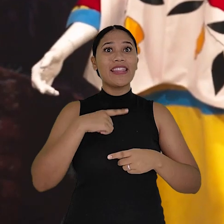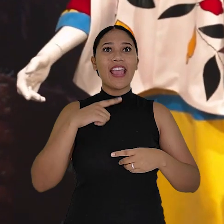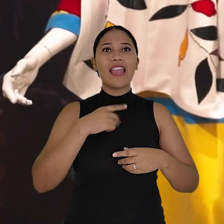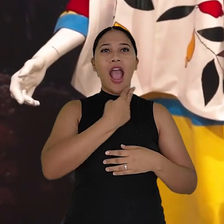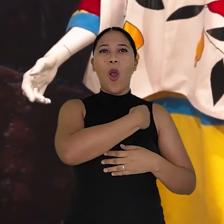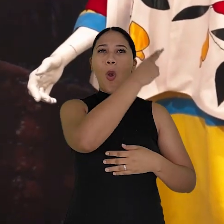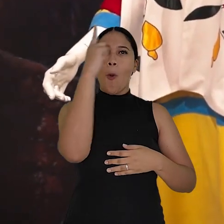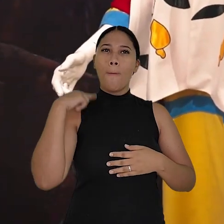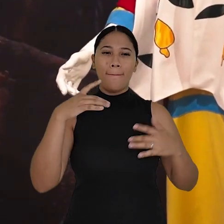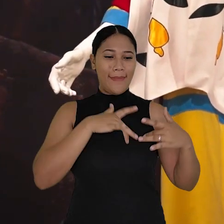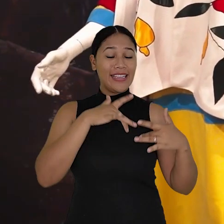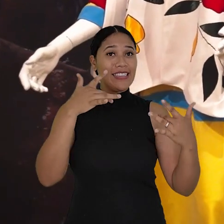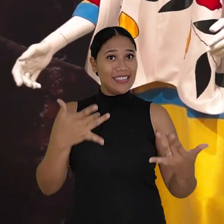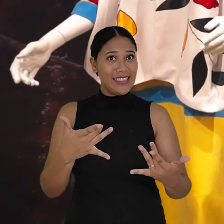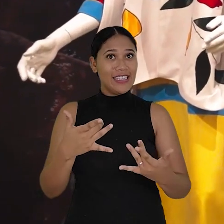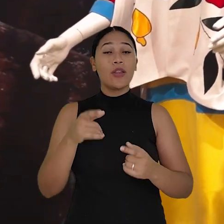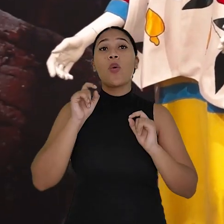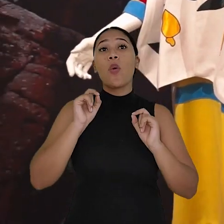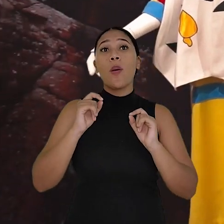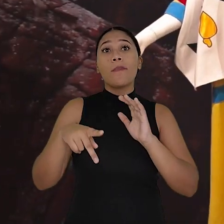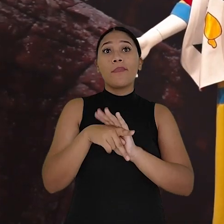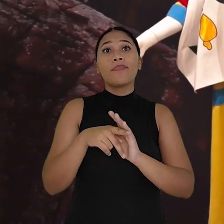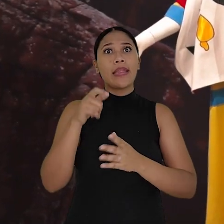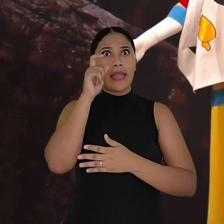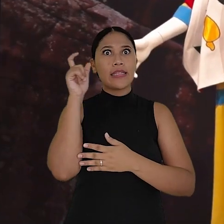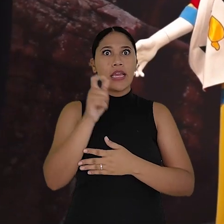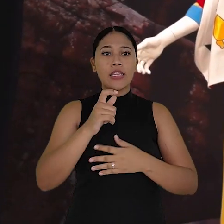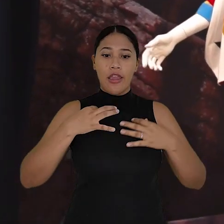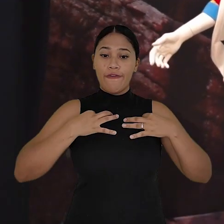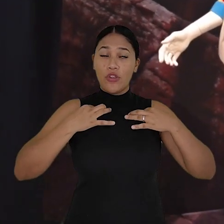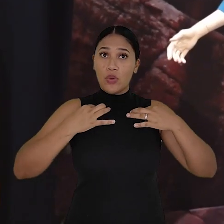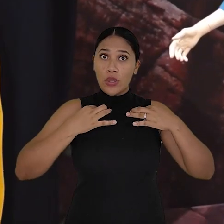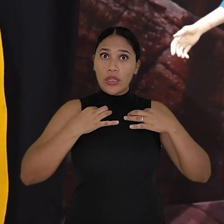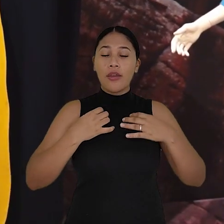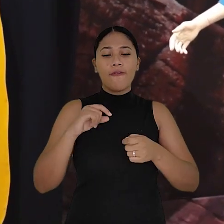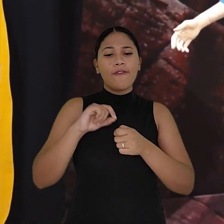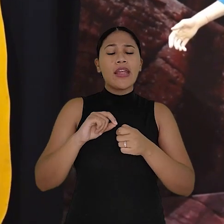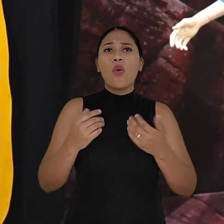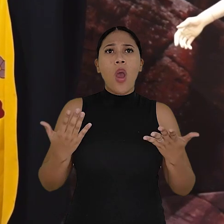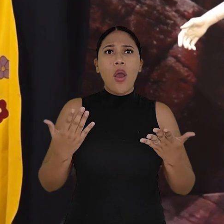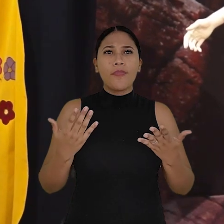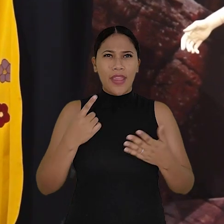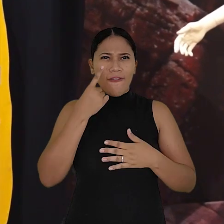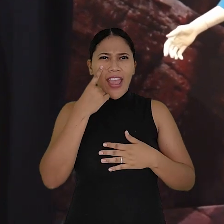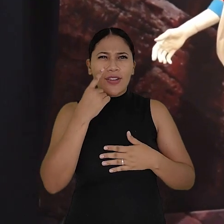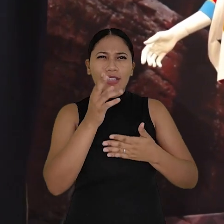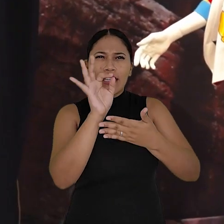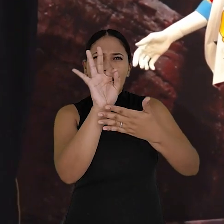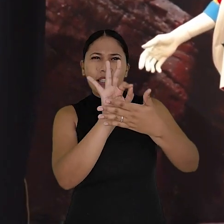Compadecida, com um detalhe interessante, que esse aqui é um figurino que foi feito a partir, tá vendo,